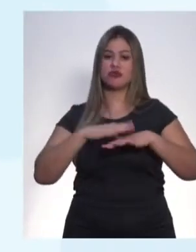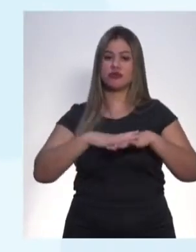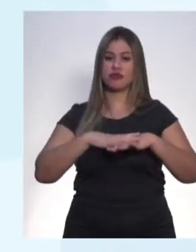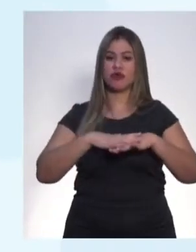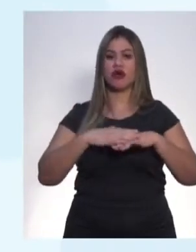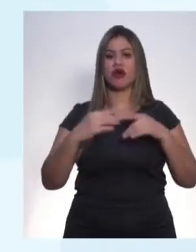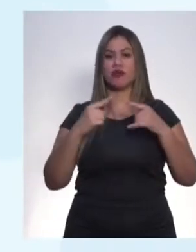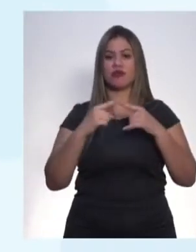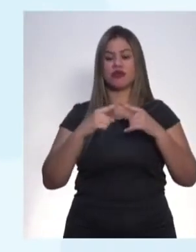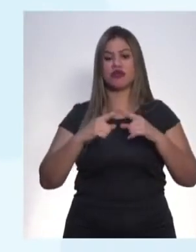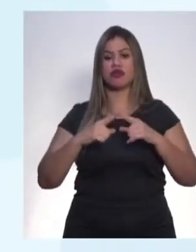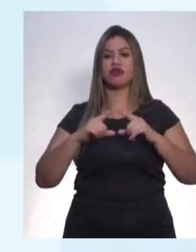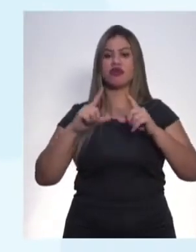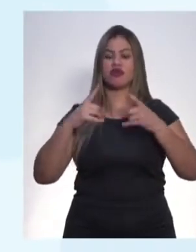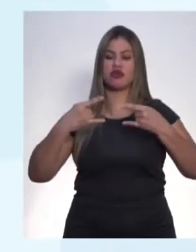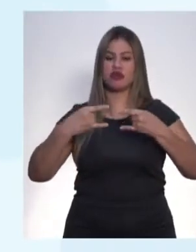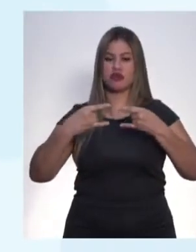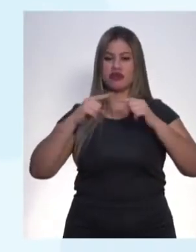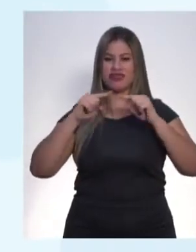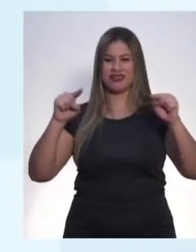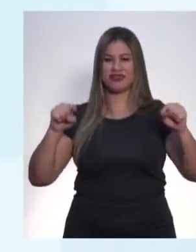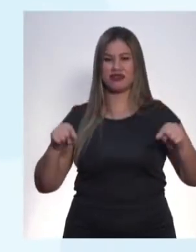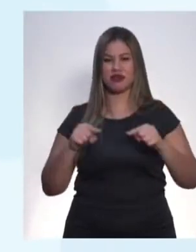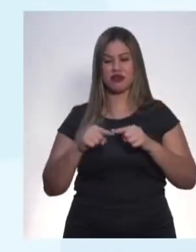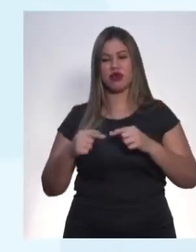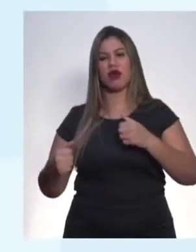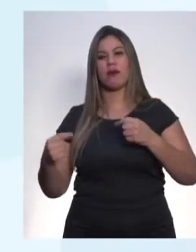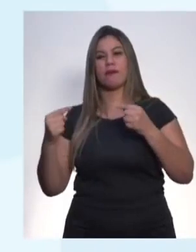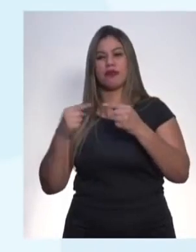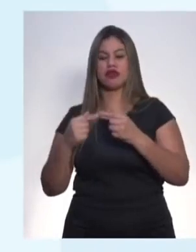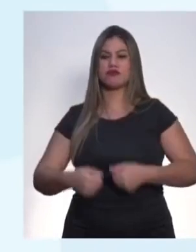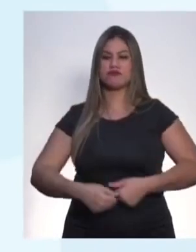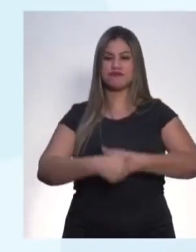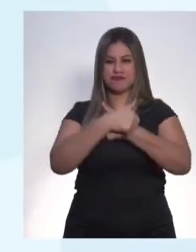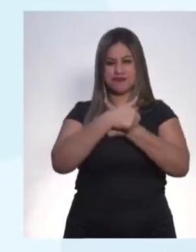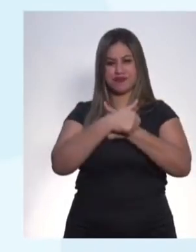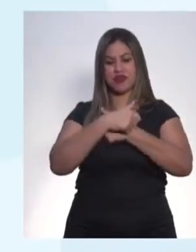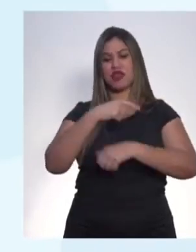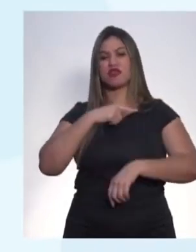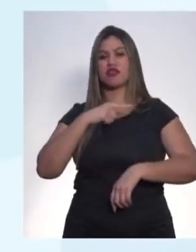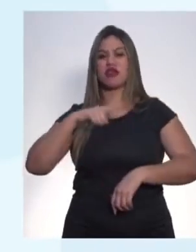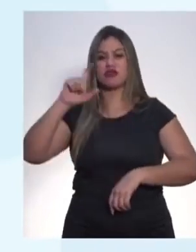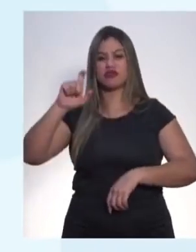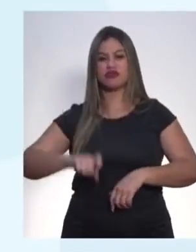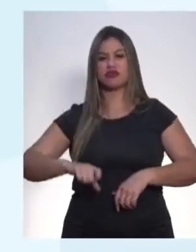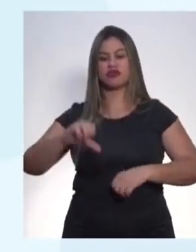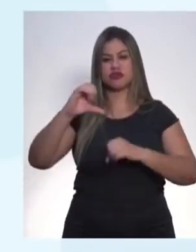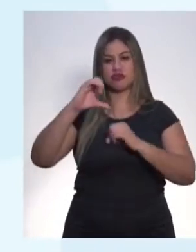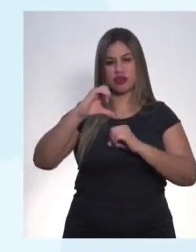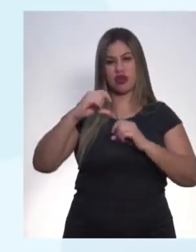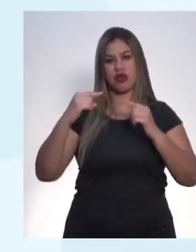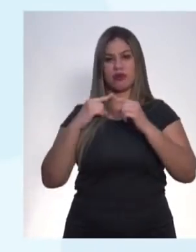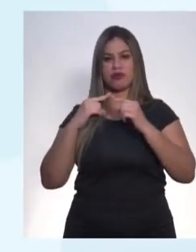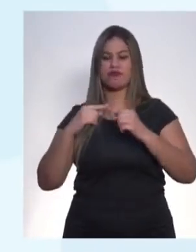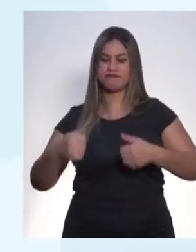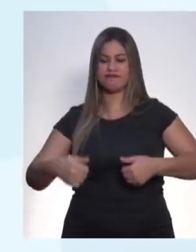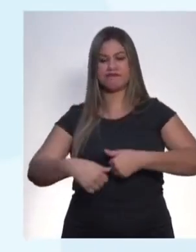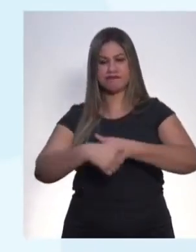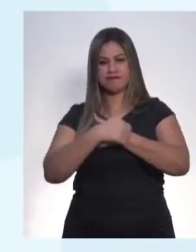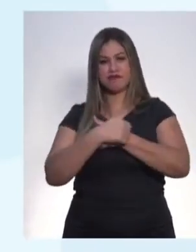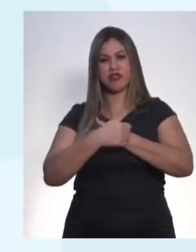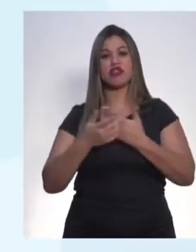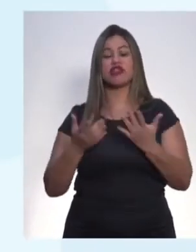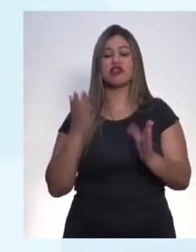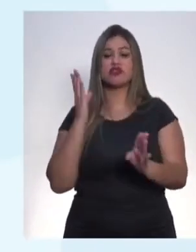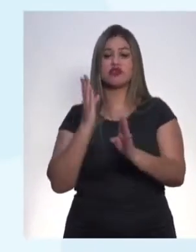área de retângulo, onde vai cair numa equação do primeiro grau. Vai aparecer uma incógnita x e vai cair numa equação do primeiro grau e a gente vai descobrir